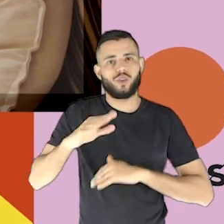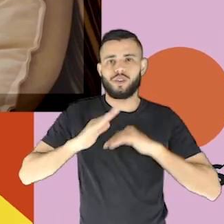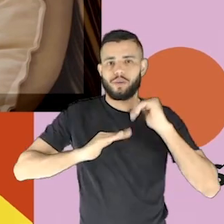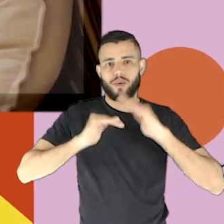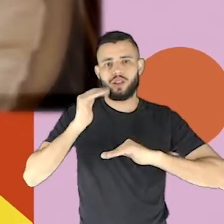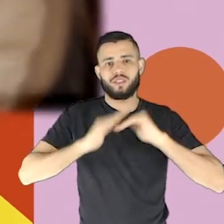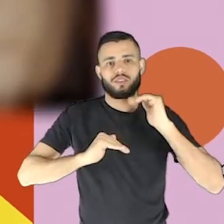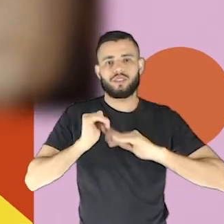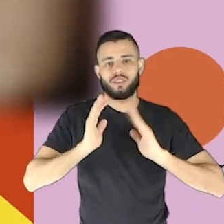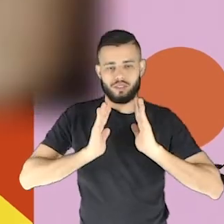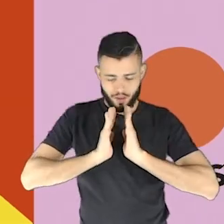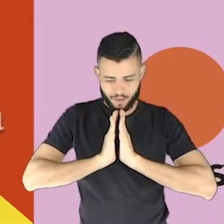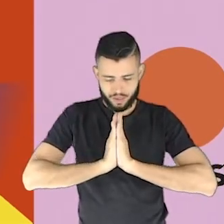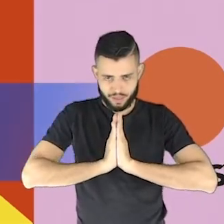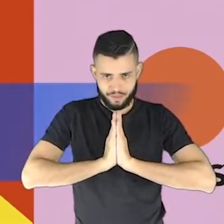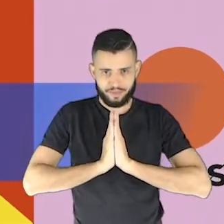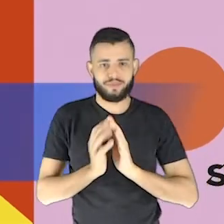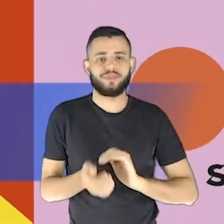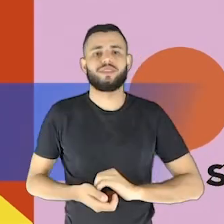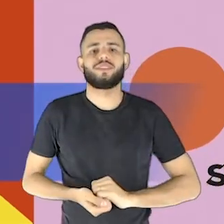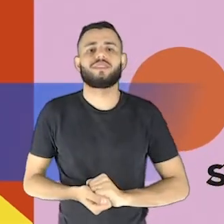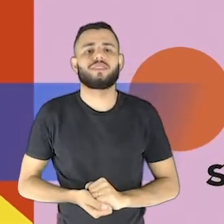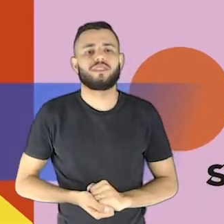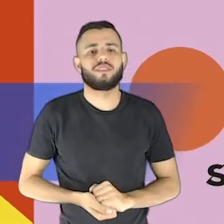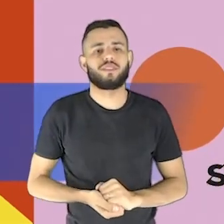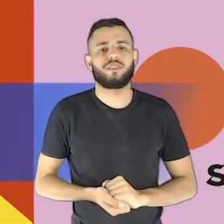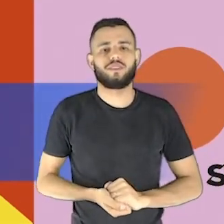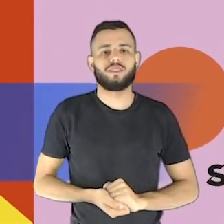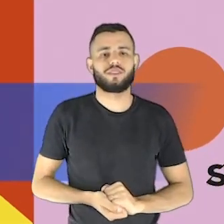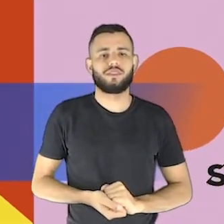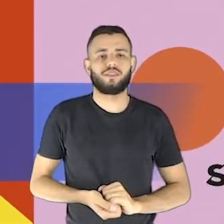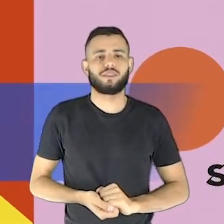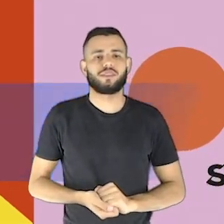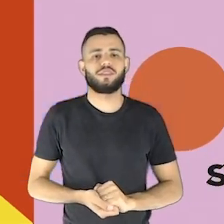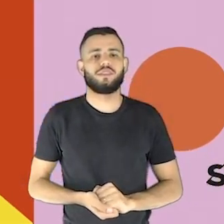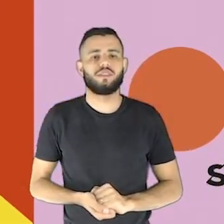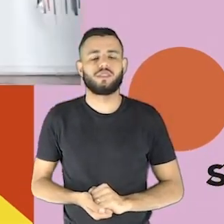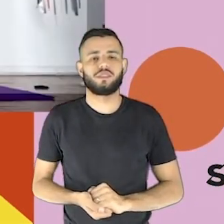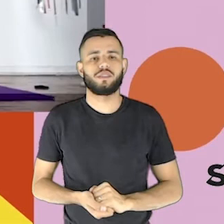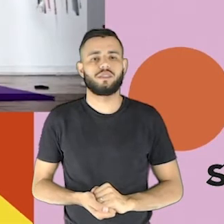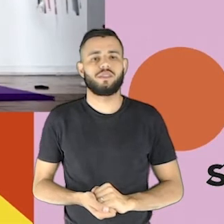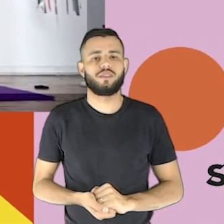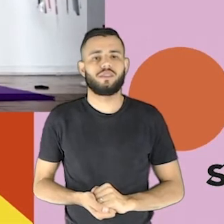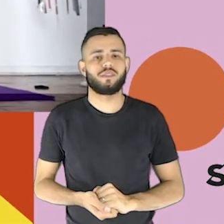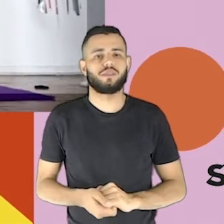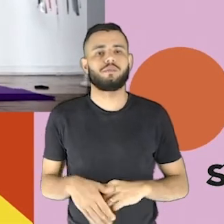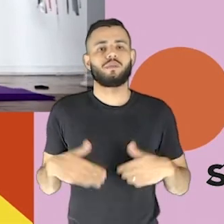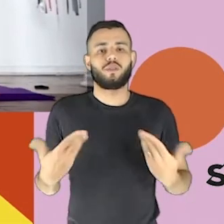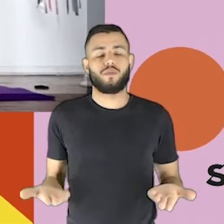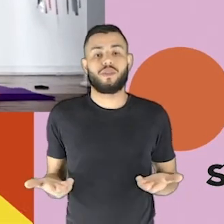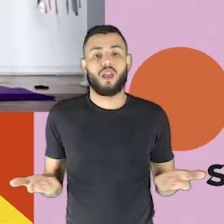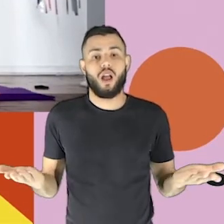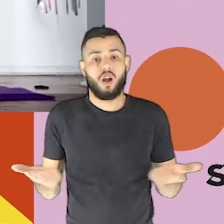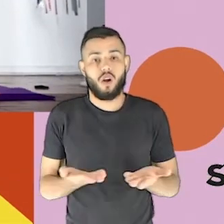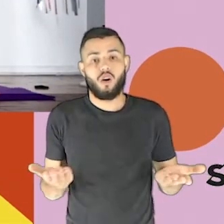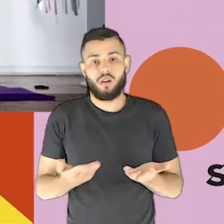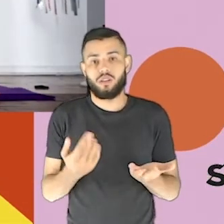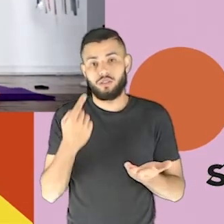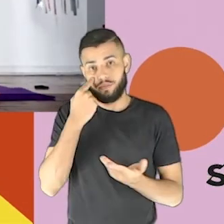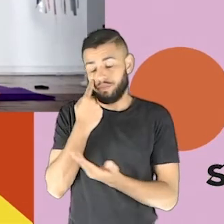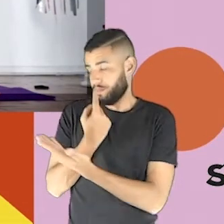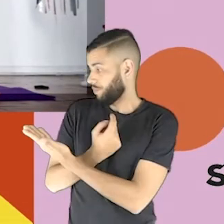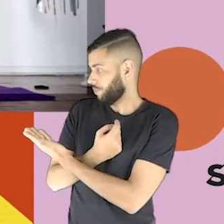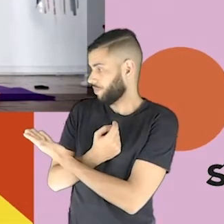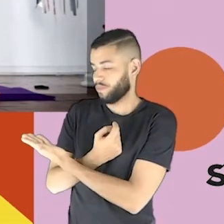Namastê. Bem, gente, a gente vai sair aqui de